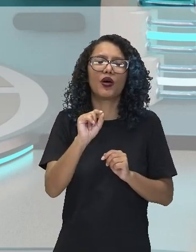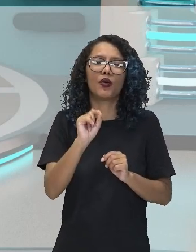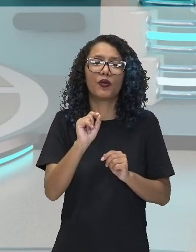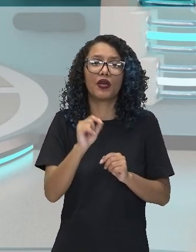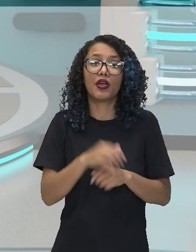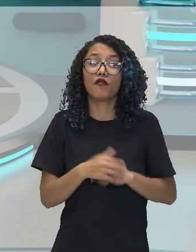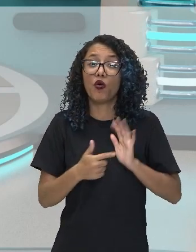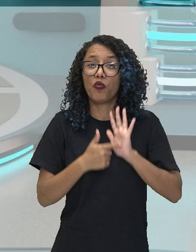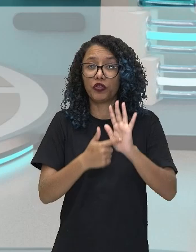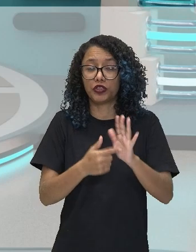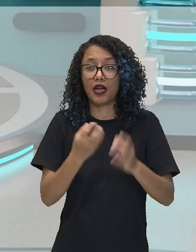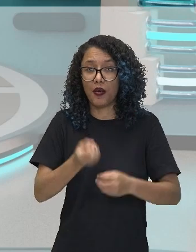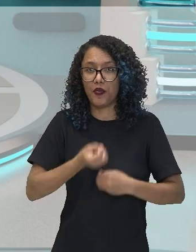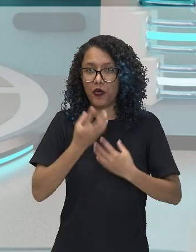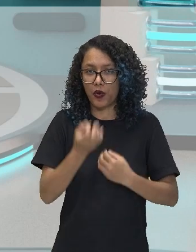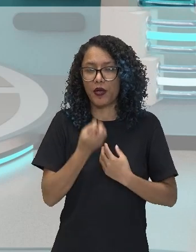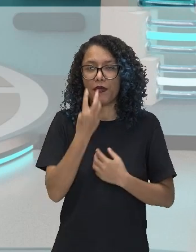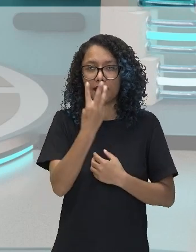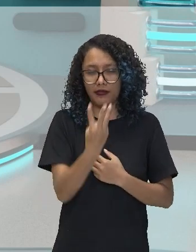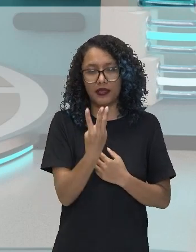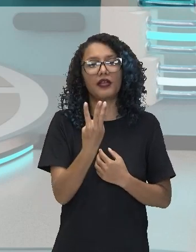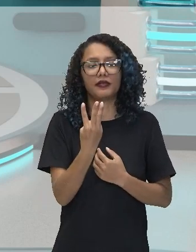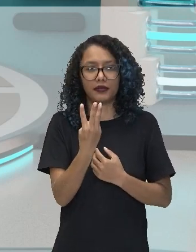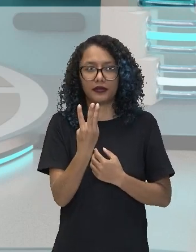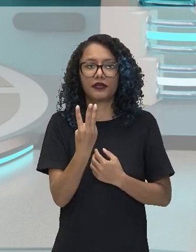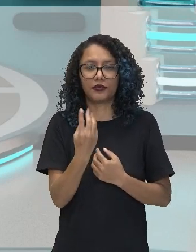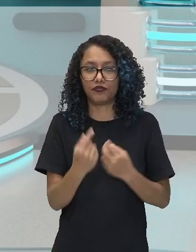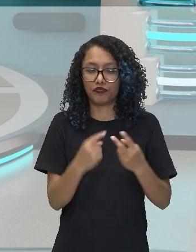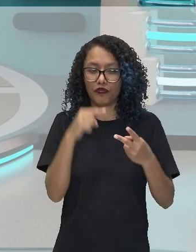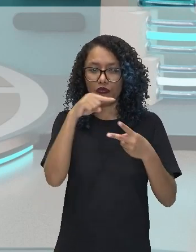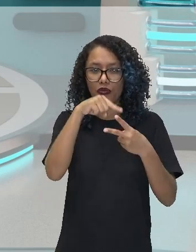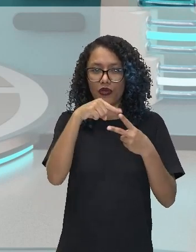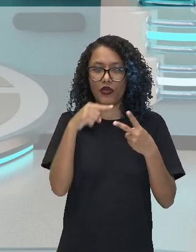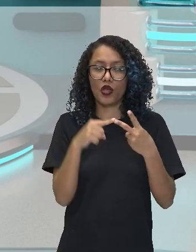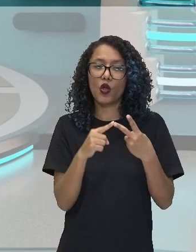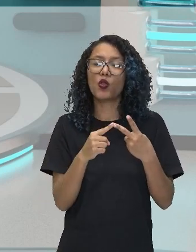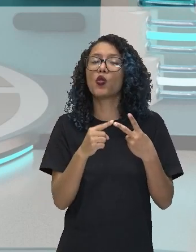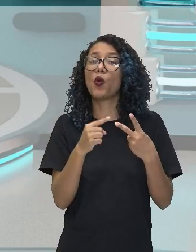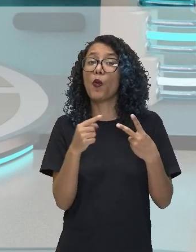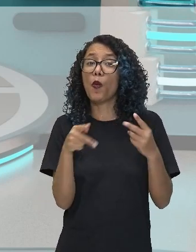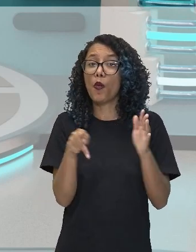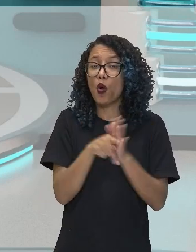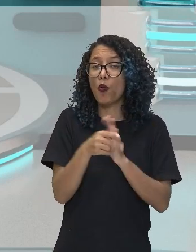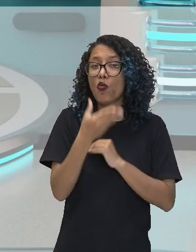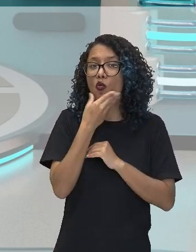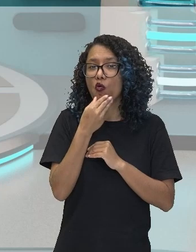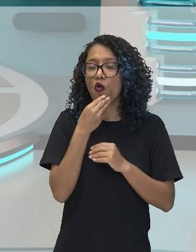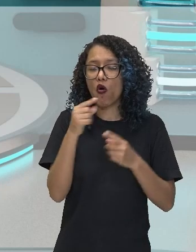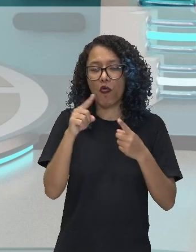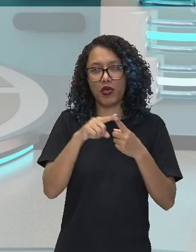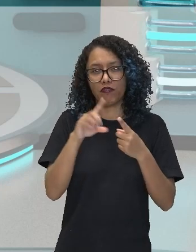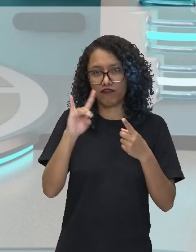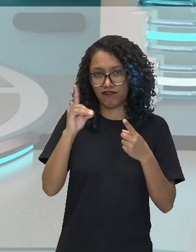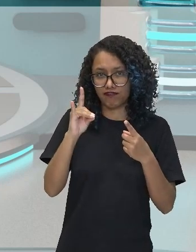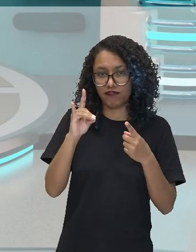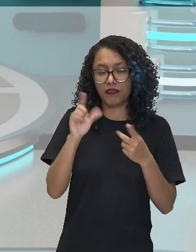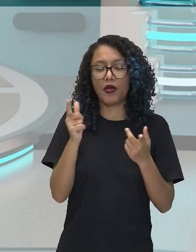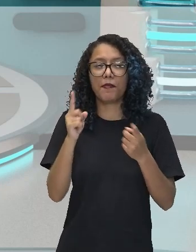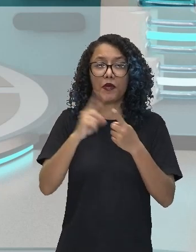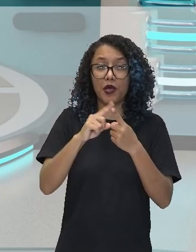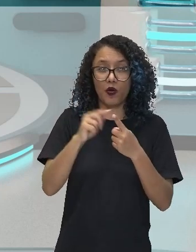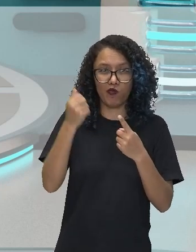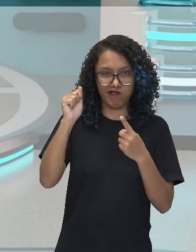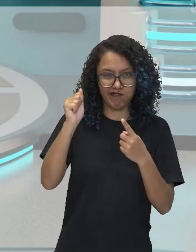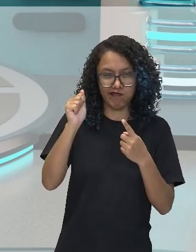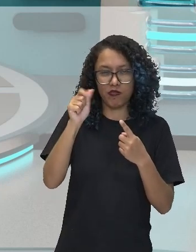3 poemas. 2 poemas declamados em vozes masculinas, de um boliviano e primeiramente de um